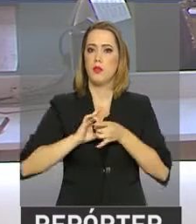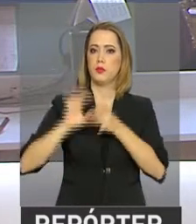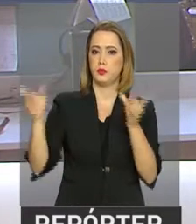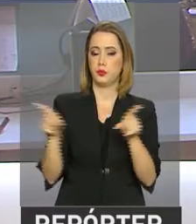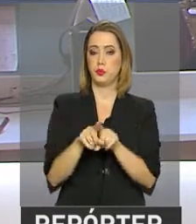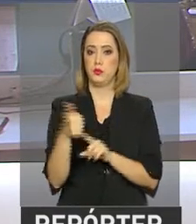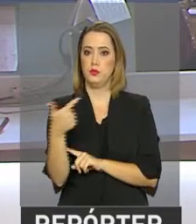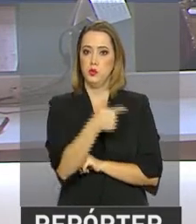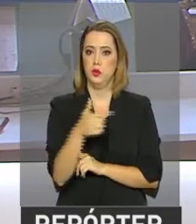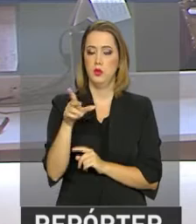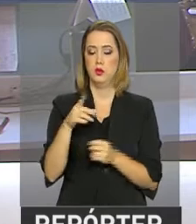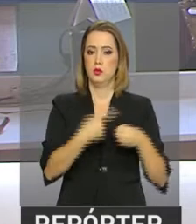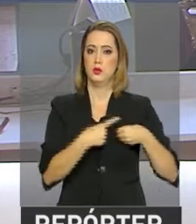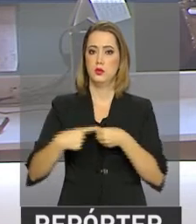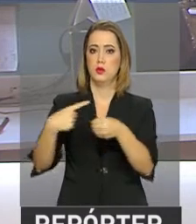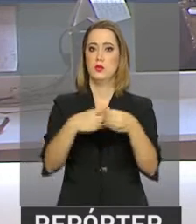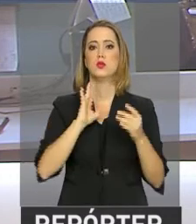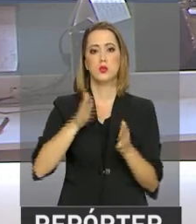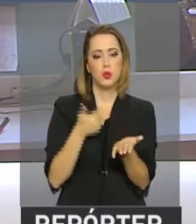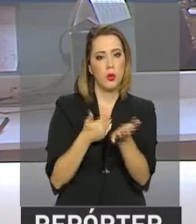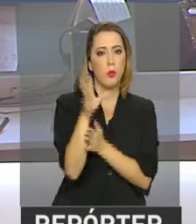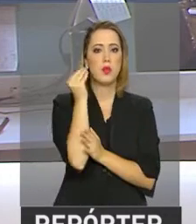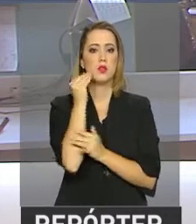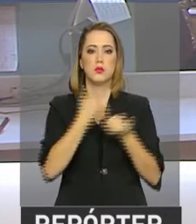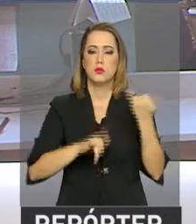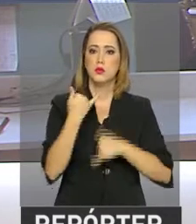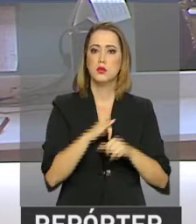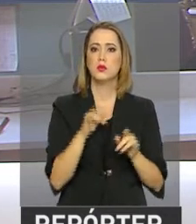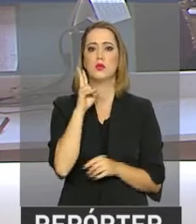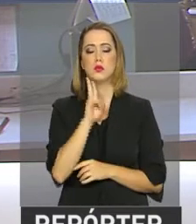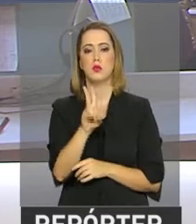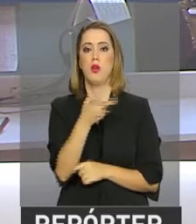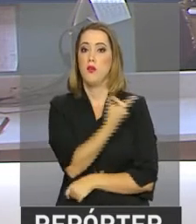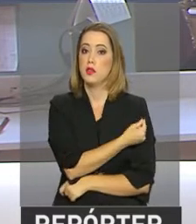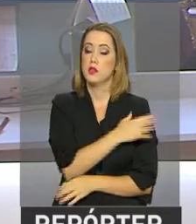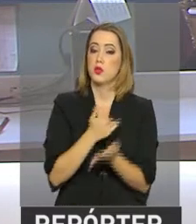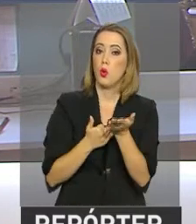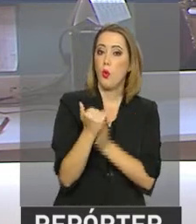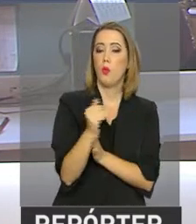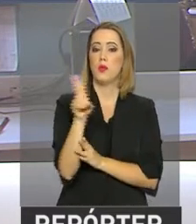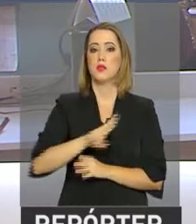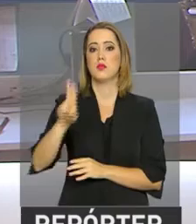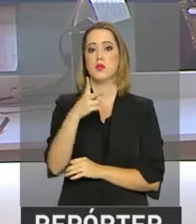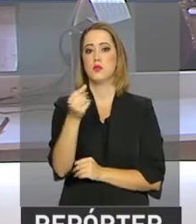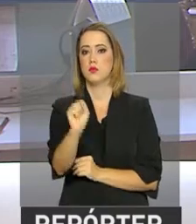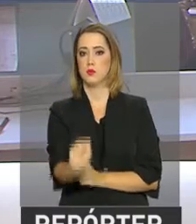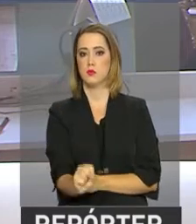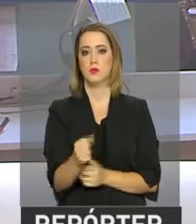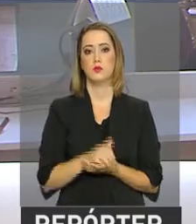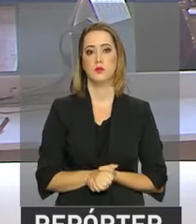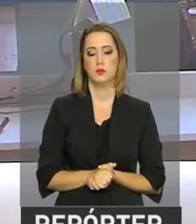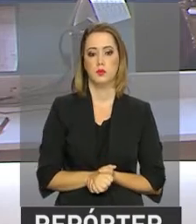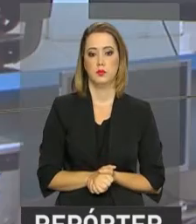12 cidades já estão com os testes em andamento a previsão é de que a vacina esteja disponível para uso em 2018